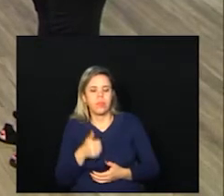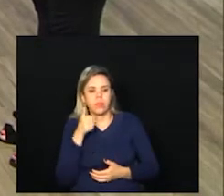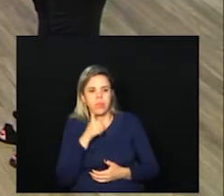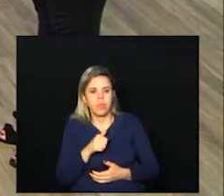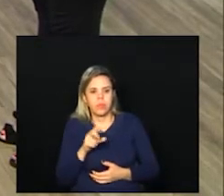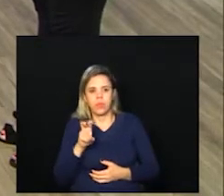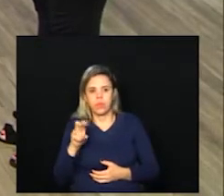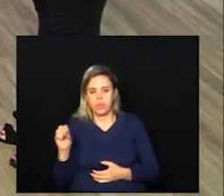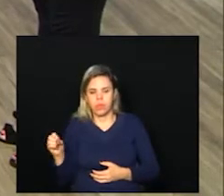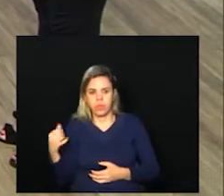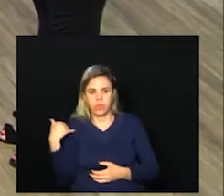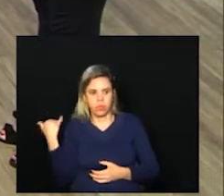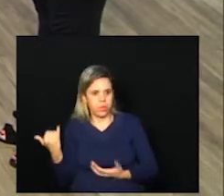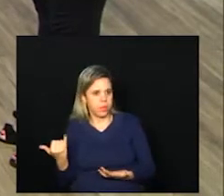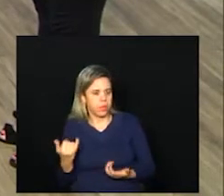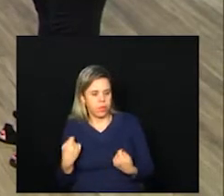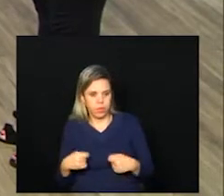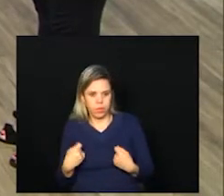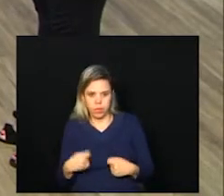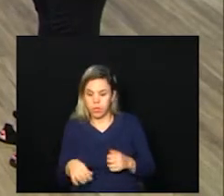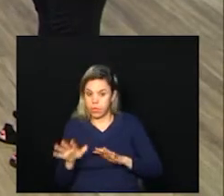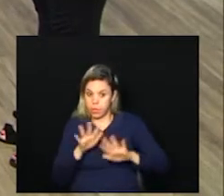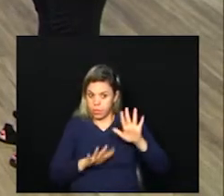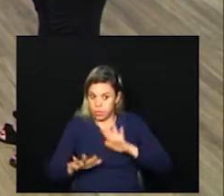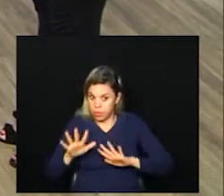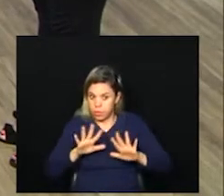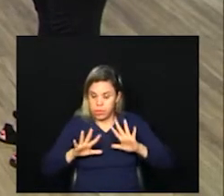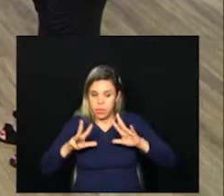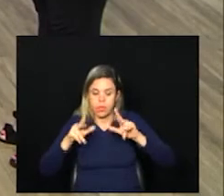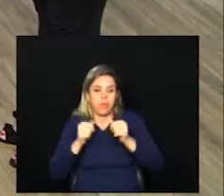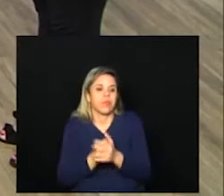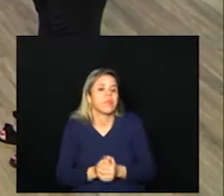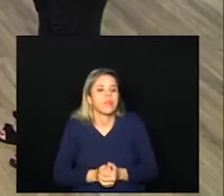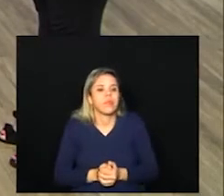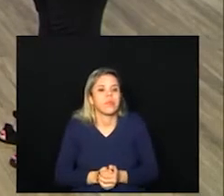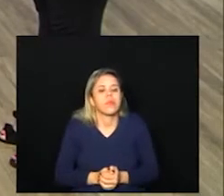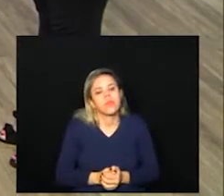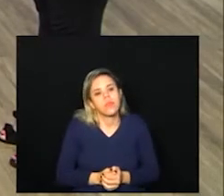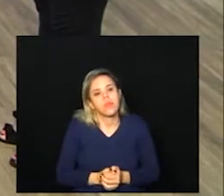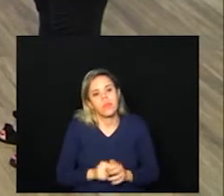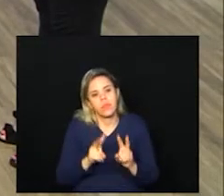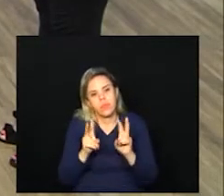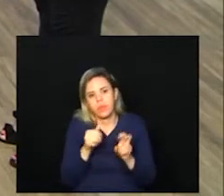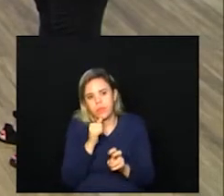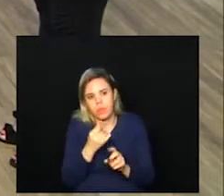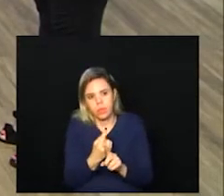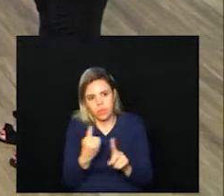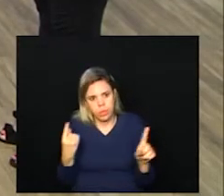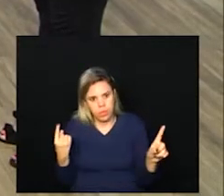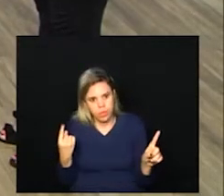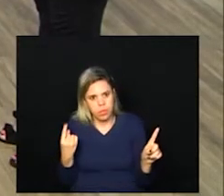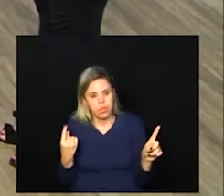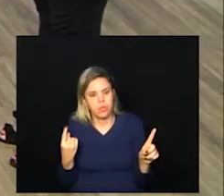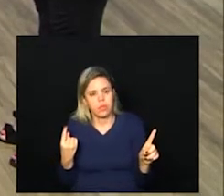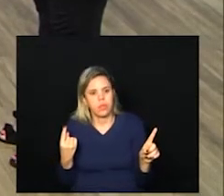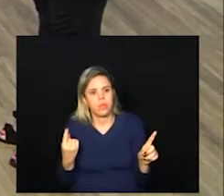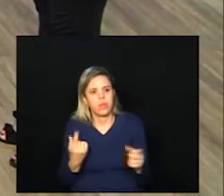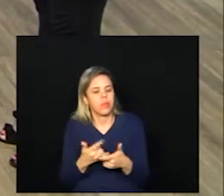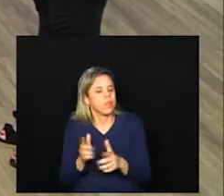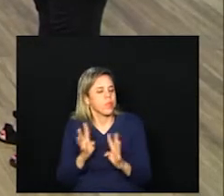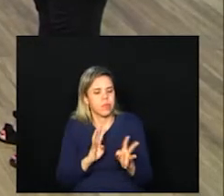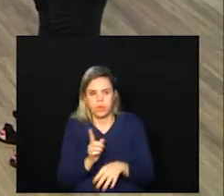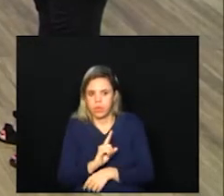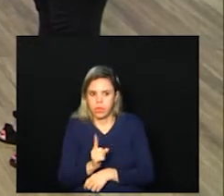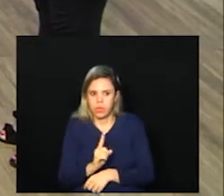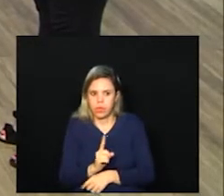de 50 anos. Então, precisamos tomar todos os cuidados em relação a distanciamento, não se